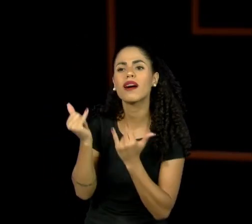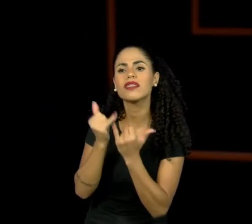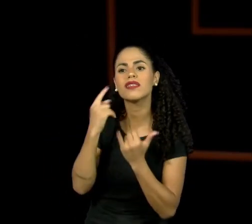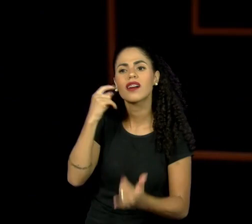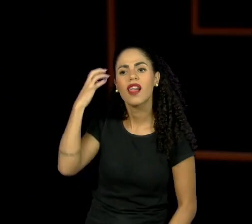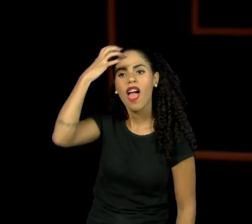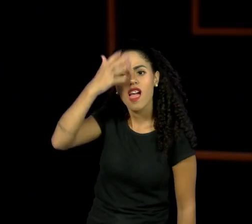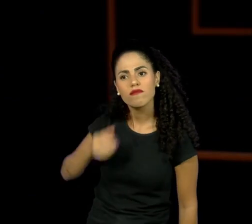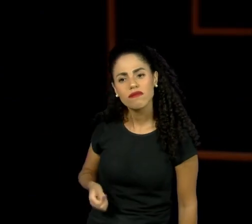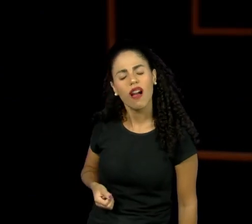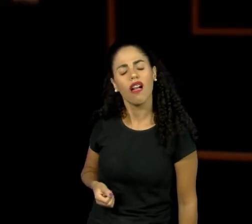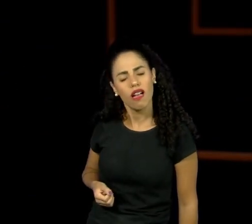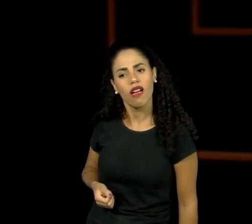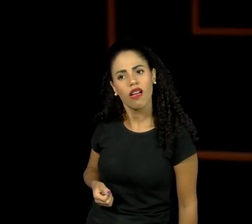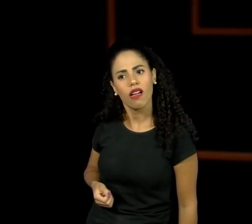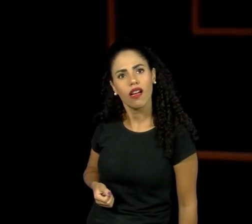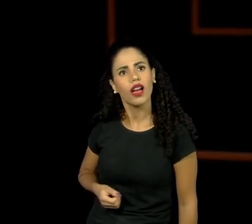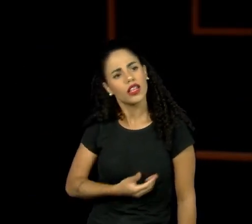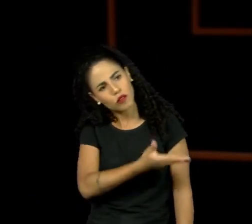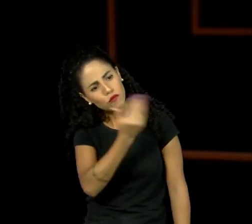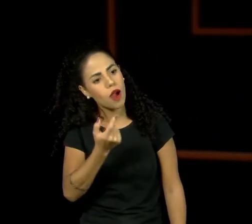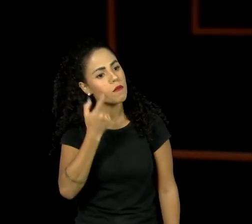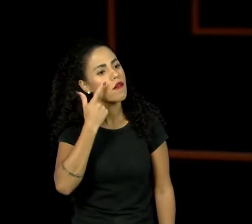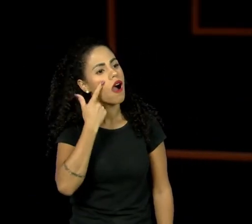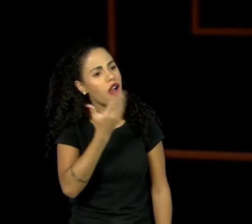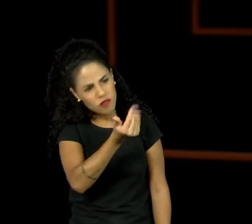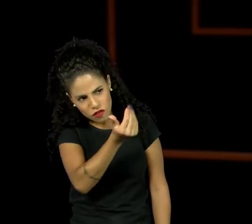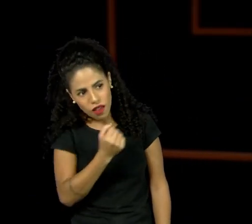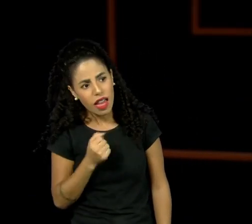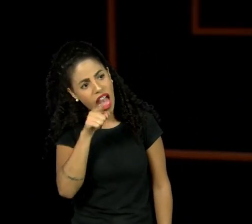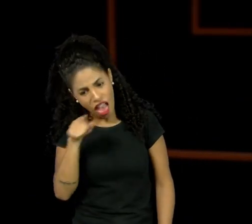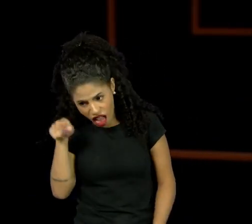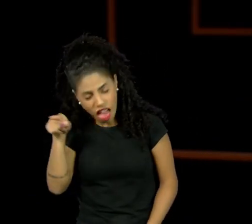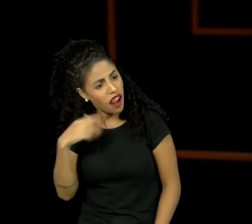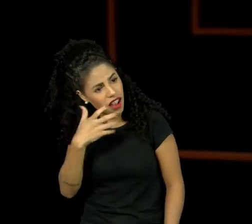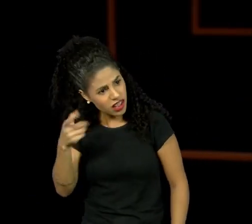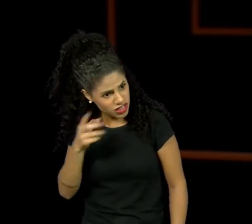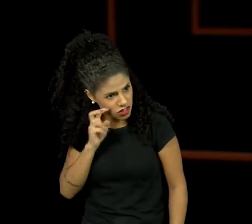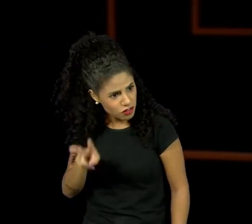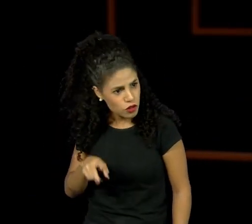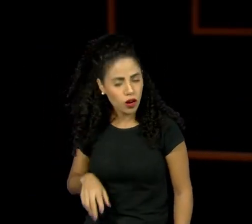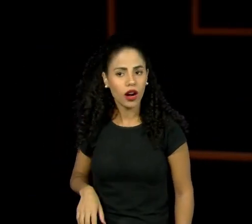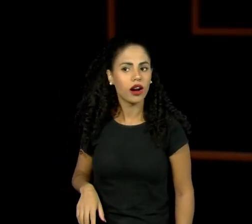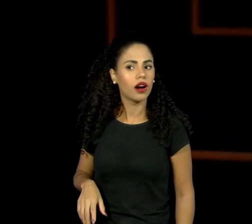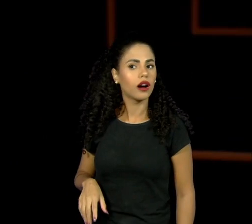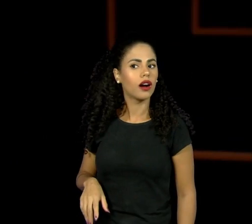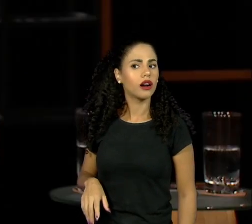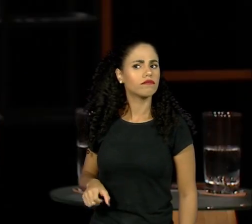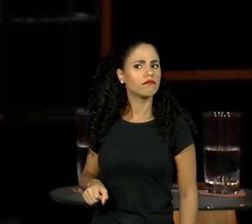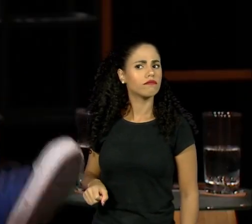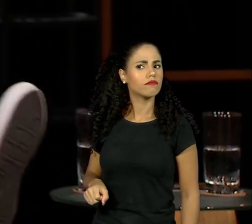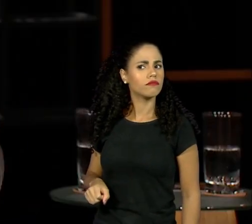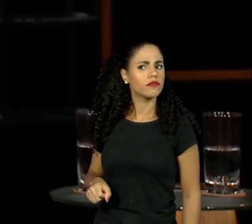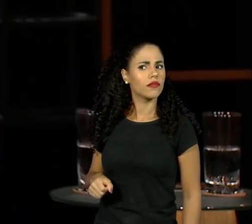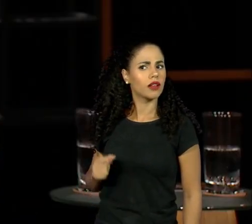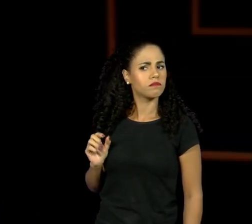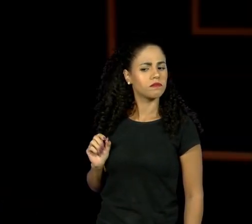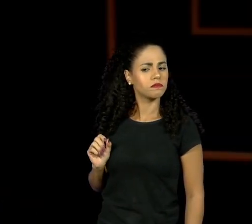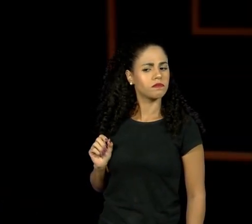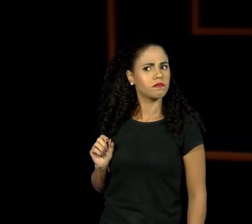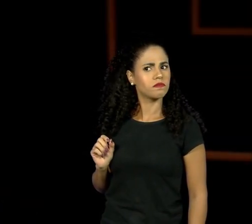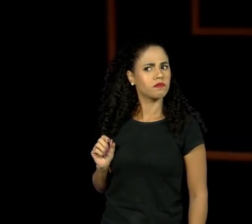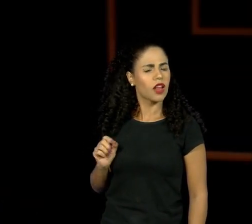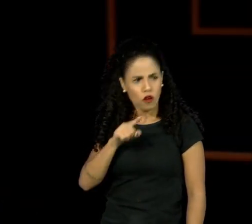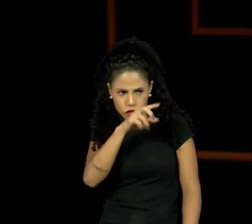também. Ele falou, Paulinho, Galvão, vem cá. Ela canta. Eu falei, opa, o mistério aí começou.